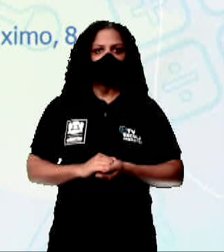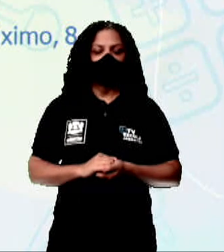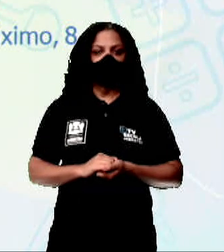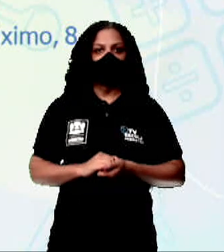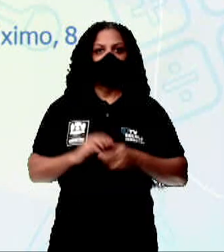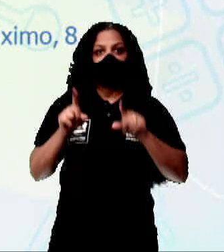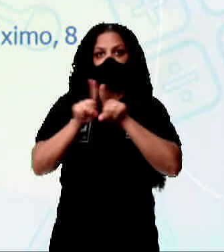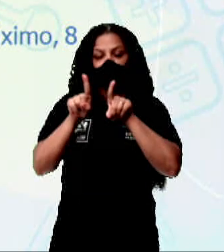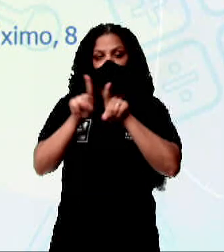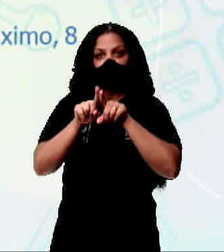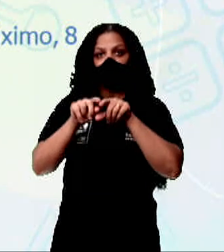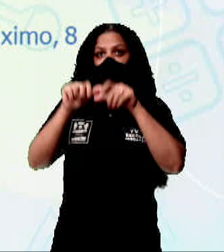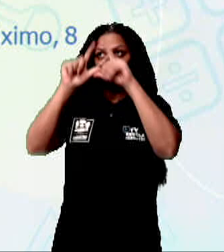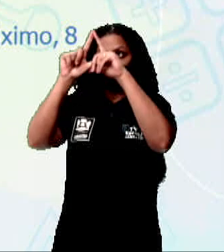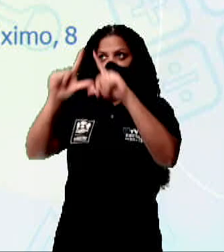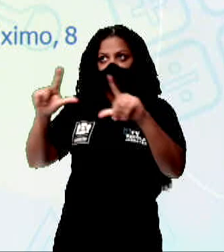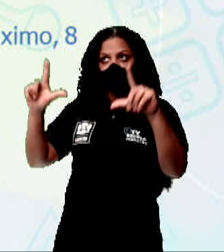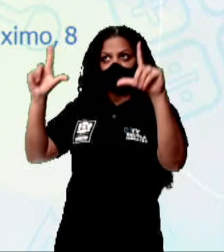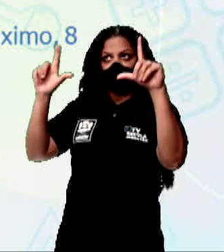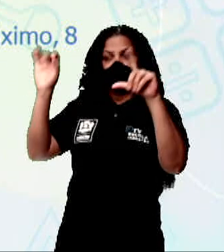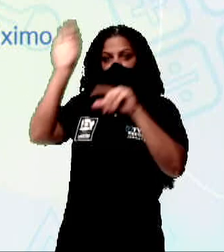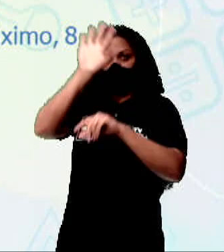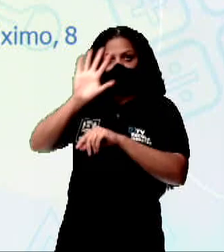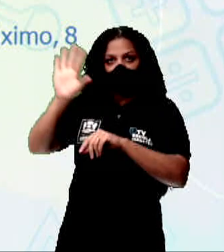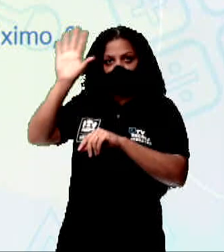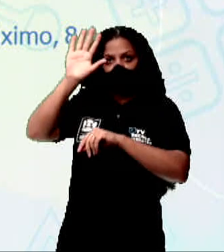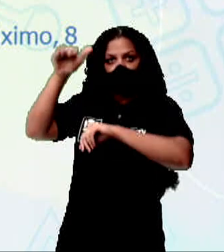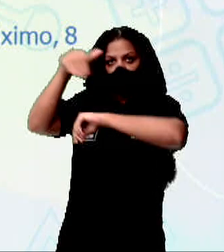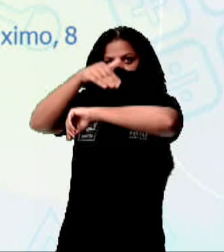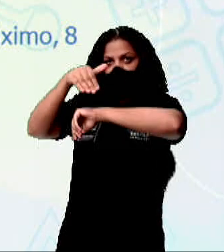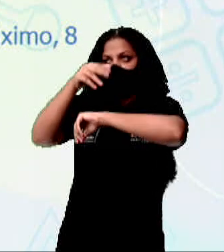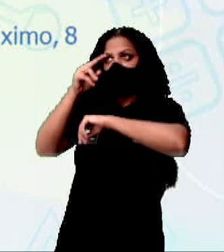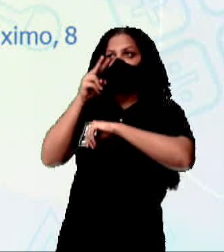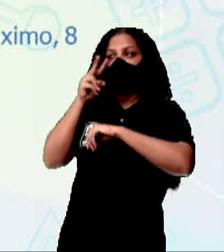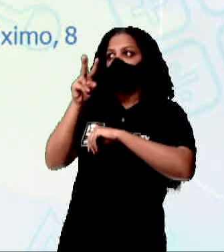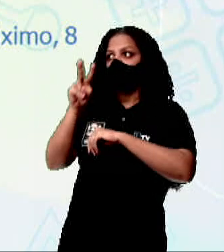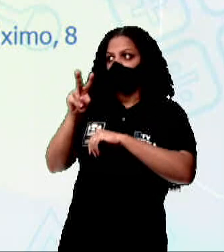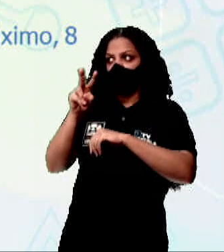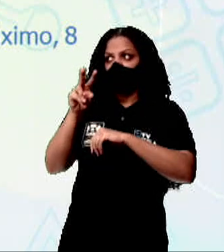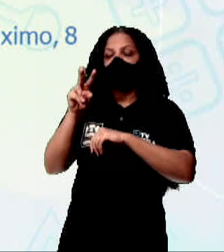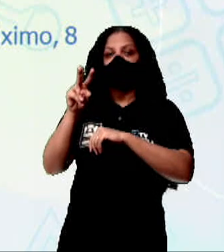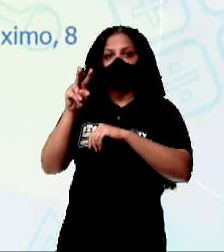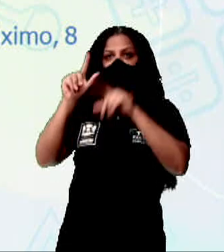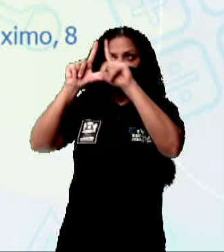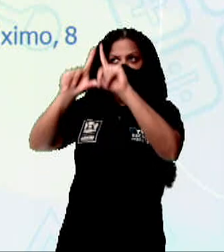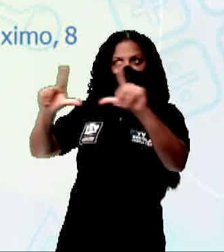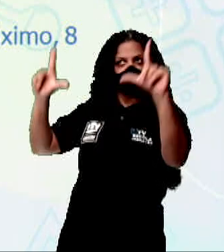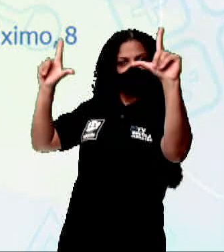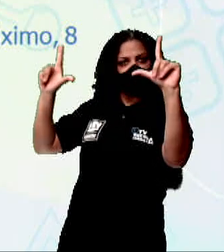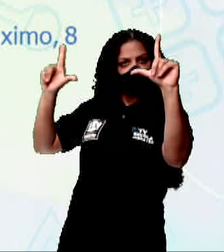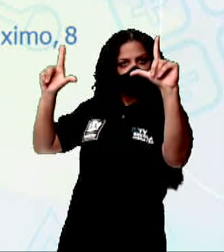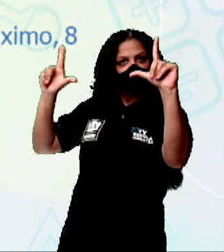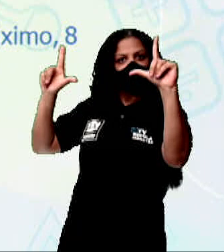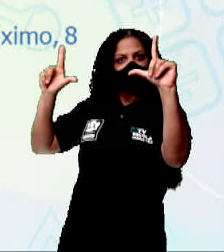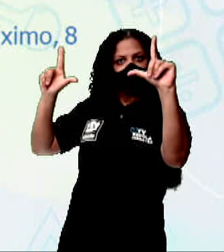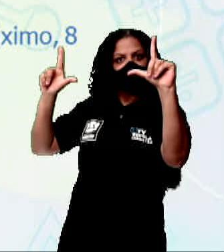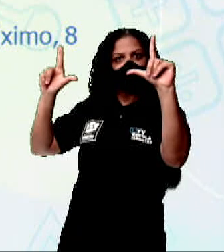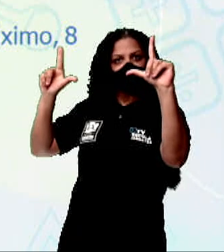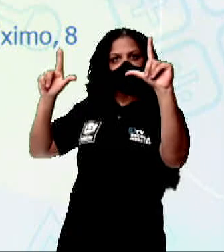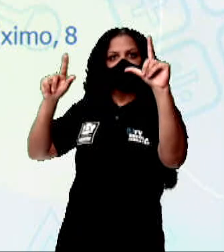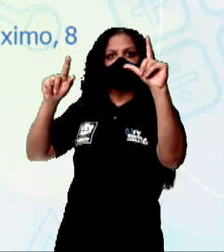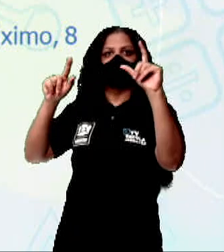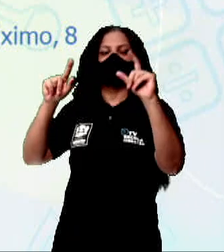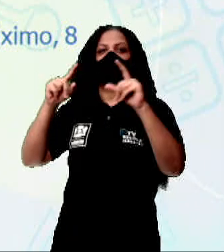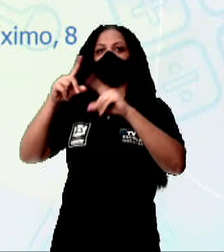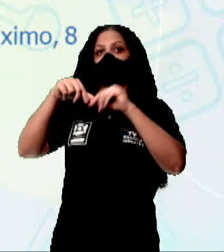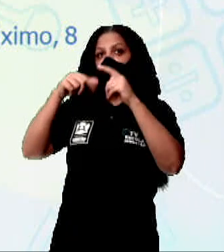Outdoor. Vejam, encontra-se em locais de grande visibilidade. Aspecto sugestivo, elementos extras. Perceba